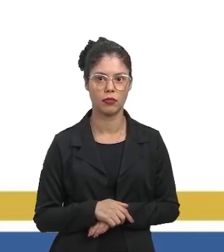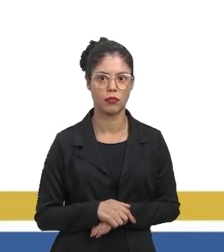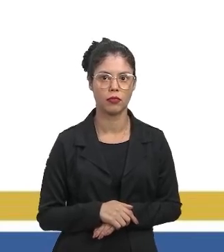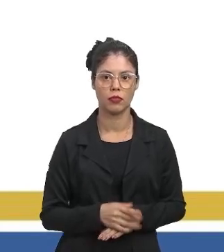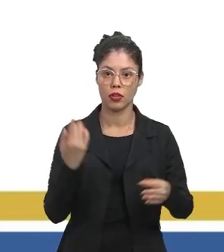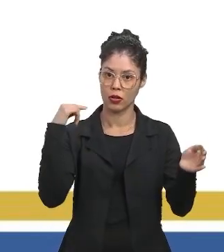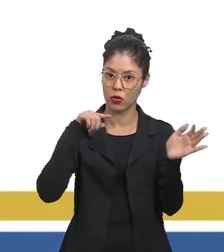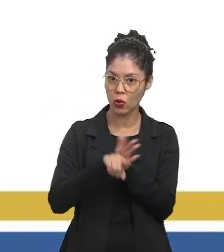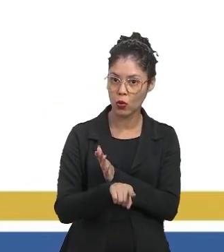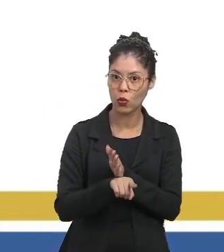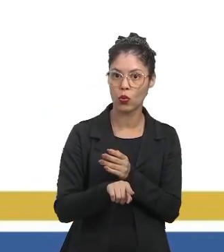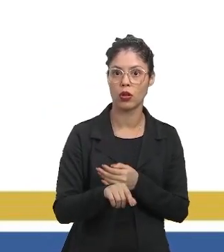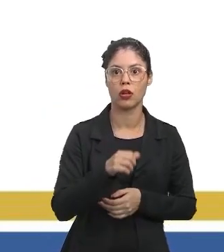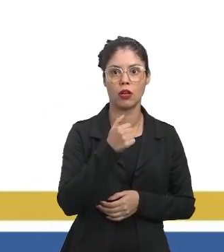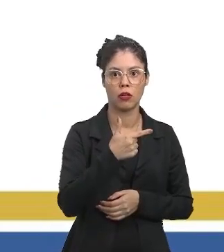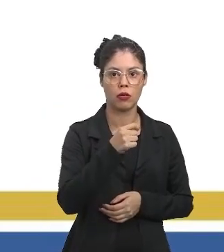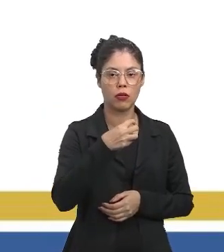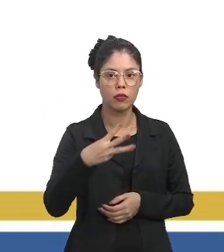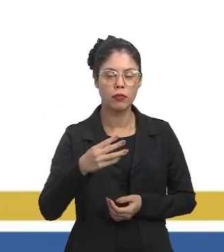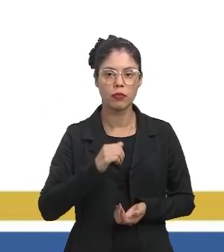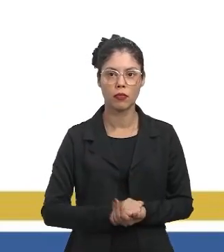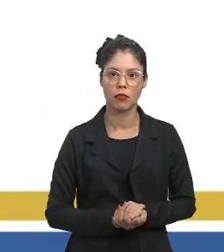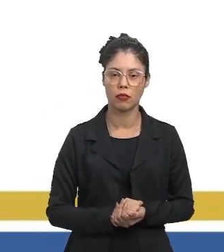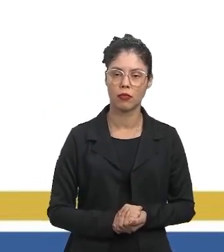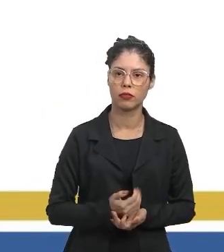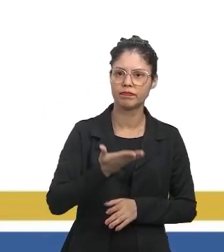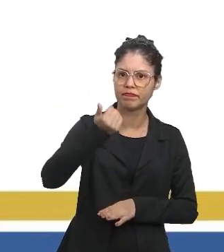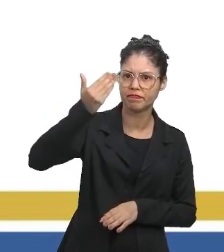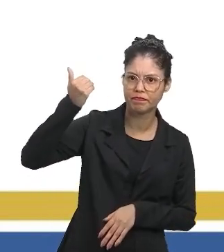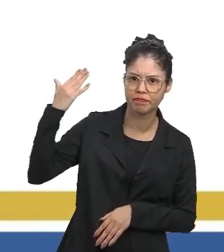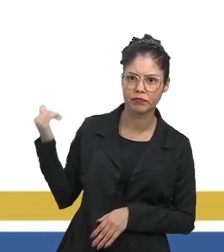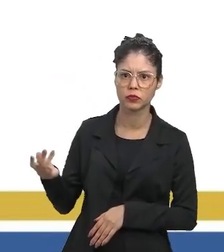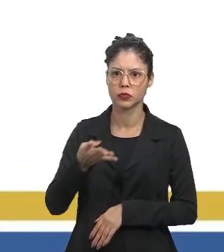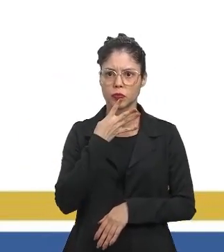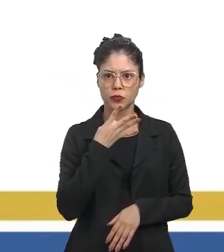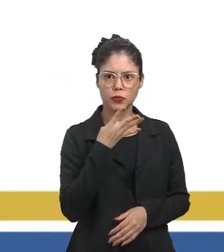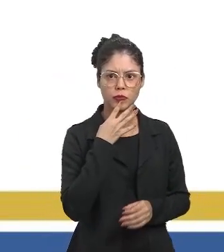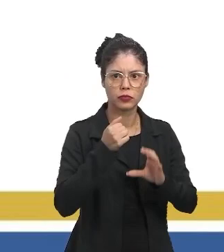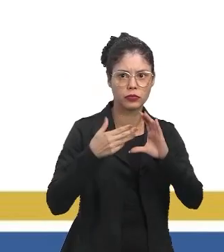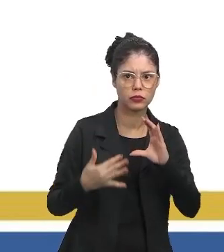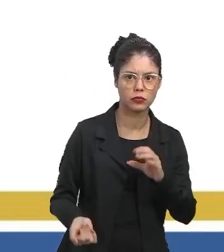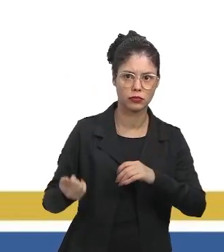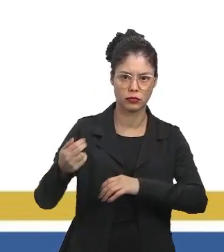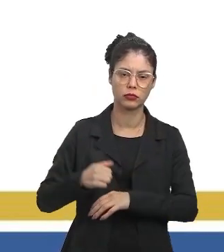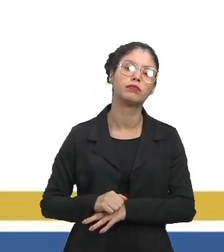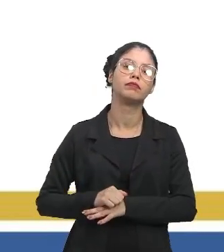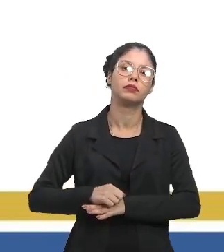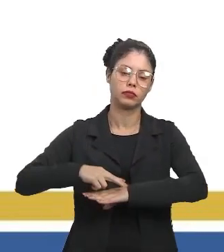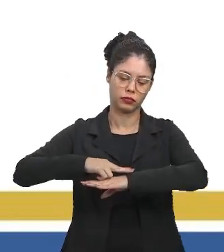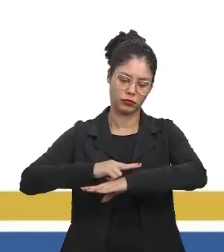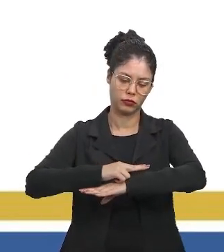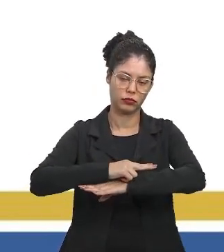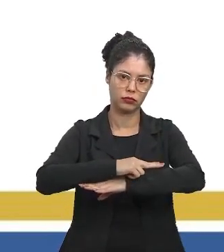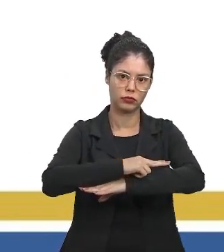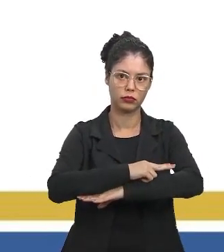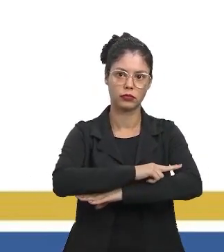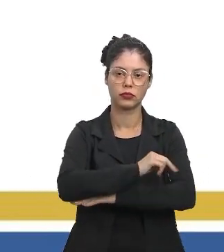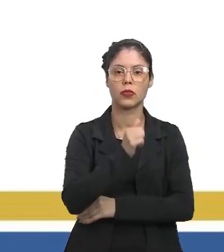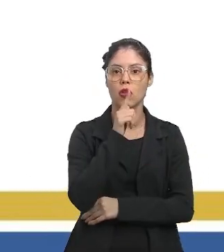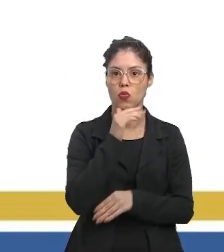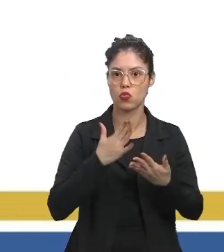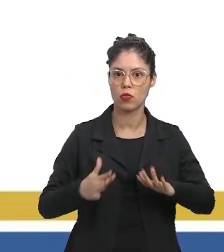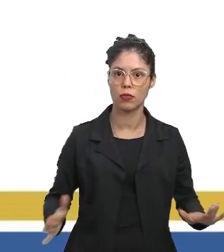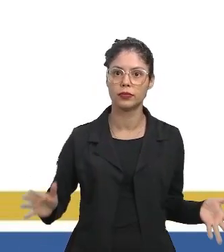Questão Enem 2023, para fechar. Há muito tempo são conhecidas espécies de lesmas do mar com uma capacidade